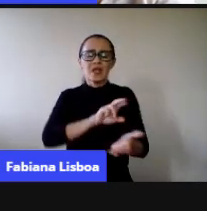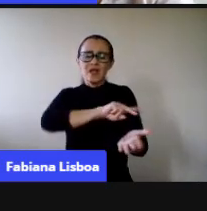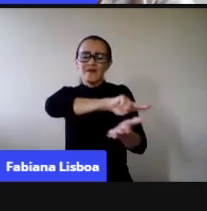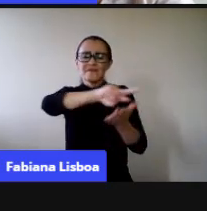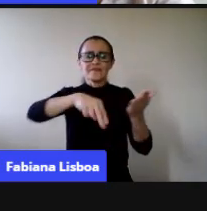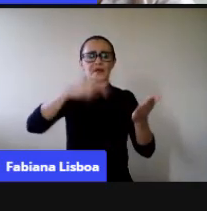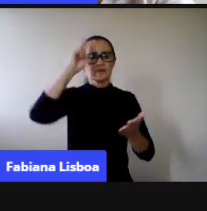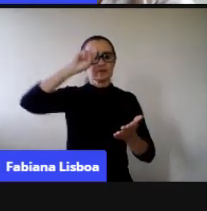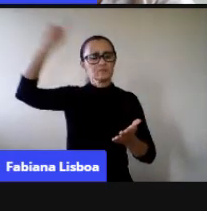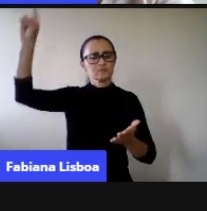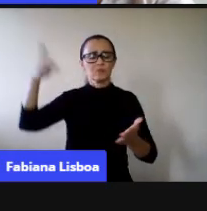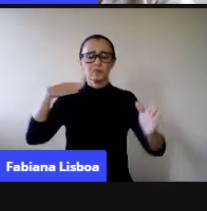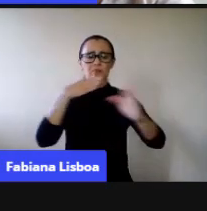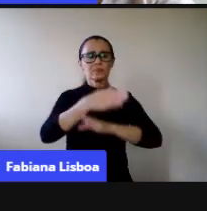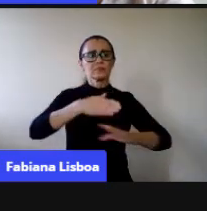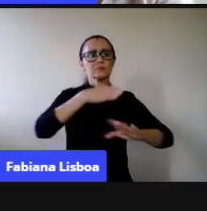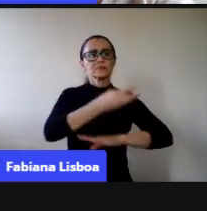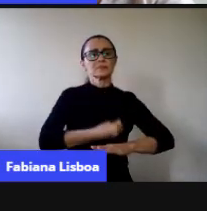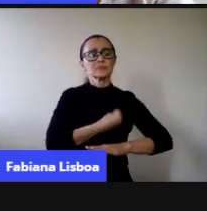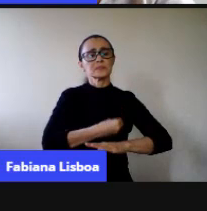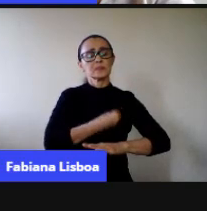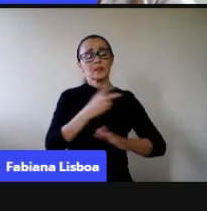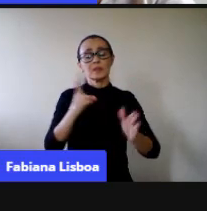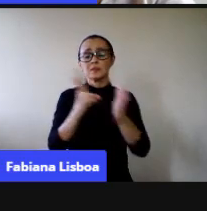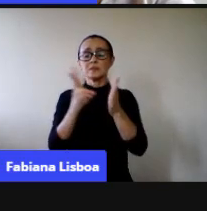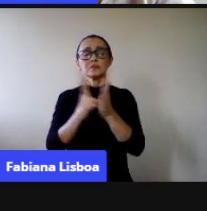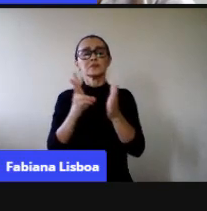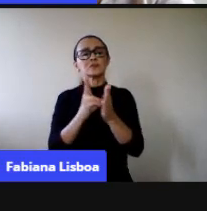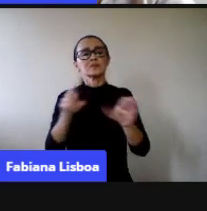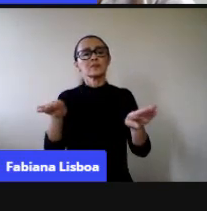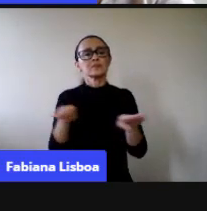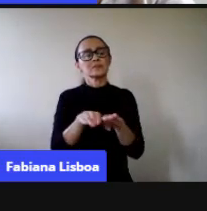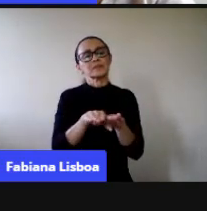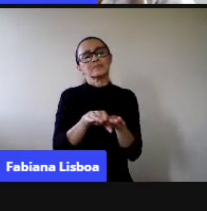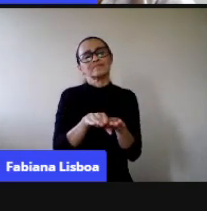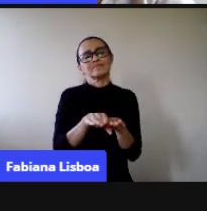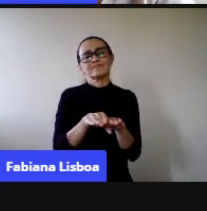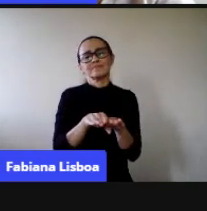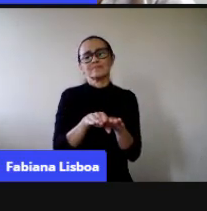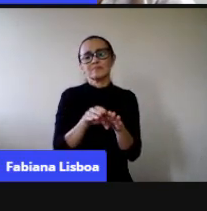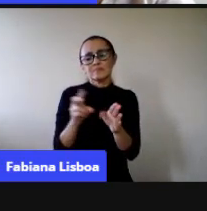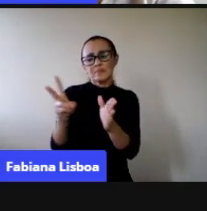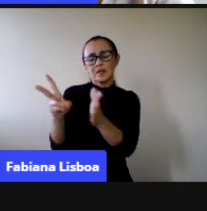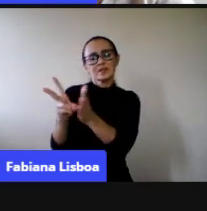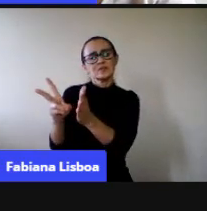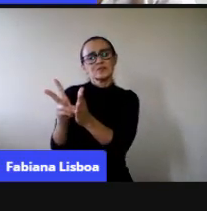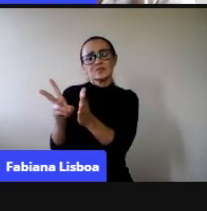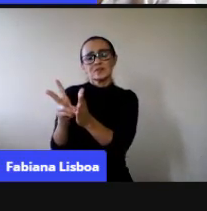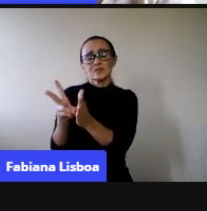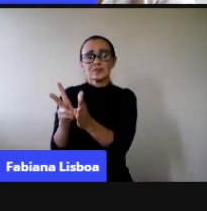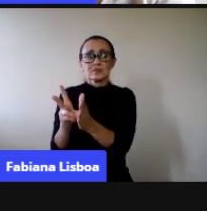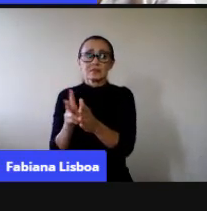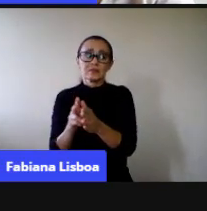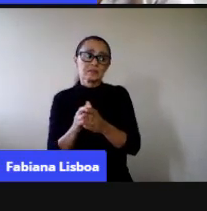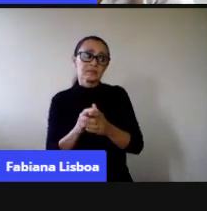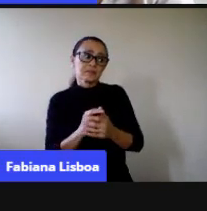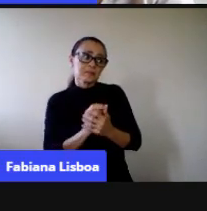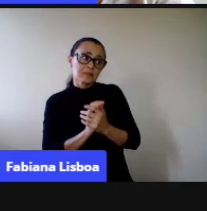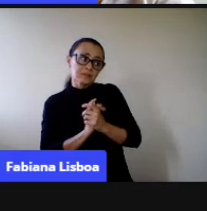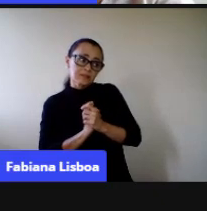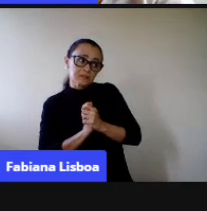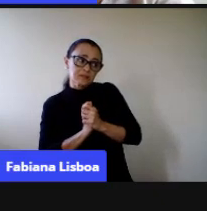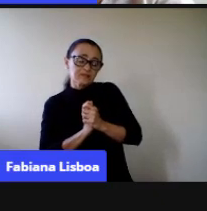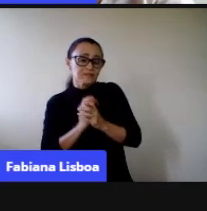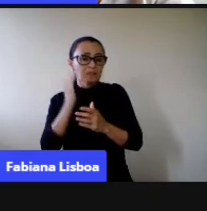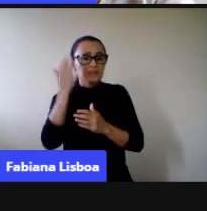autoridades governamentais e indígenas também participando. Só que os indígenas, eles estavam desconfiados, né, desse congresso, eles não